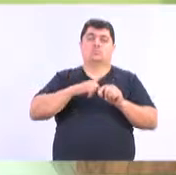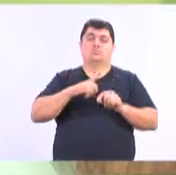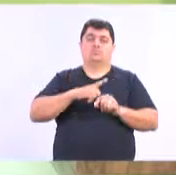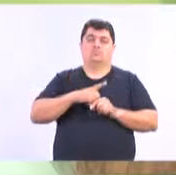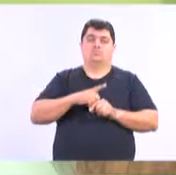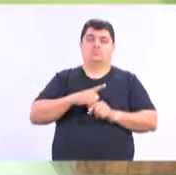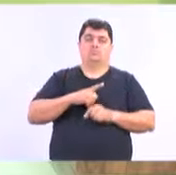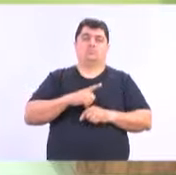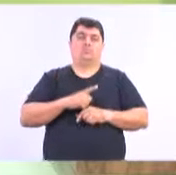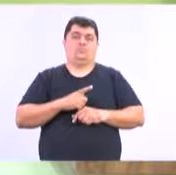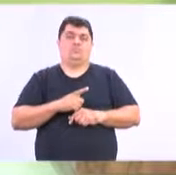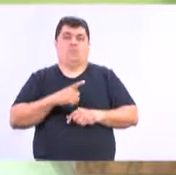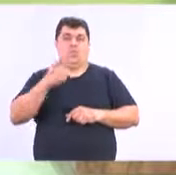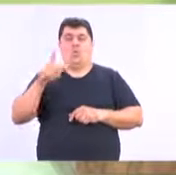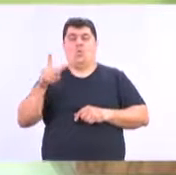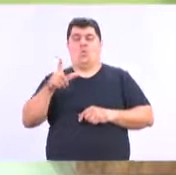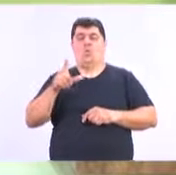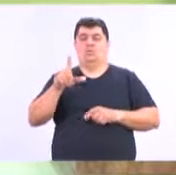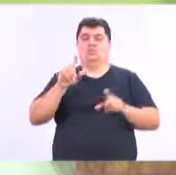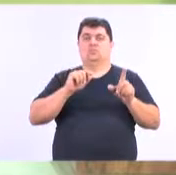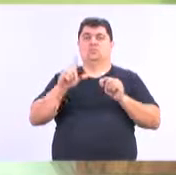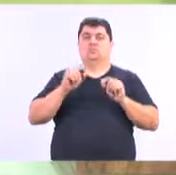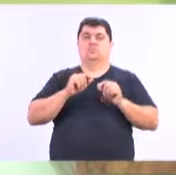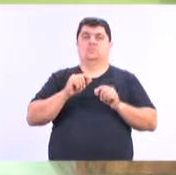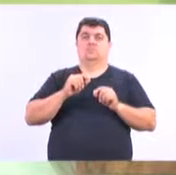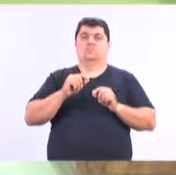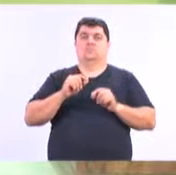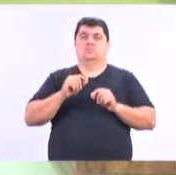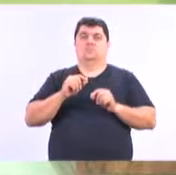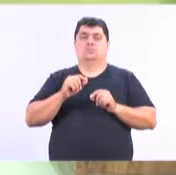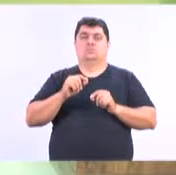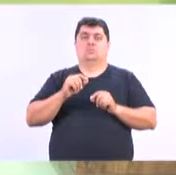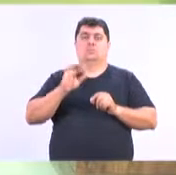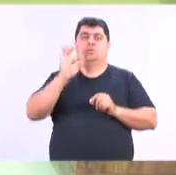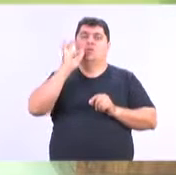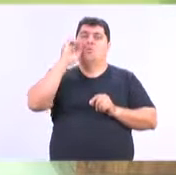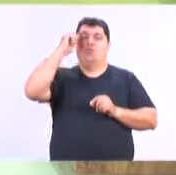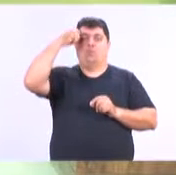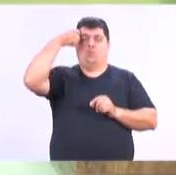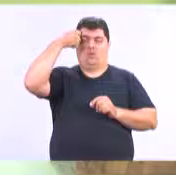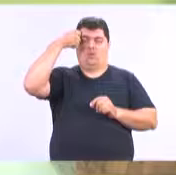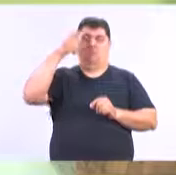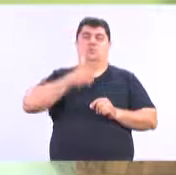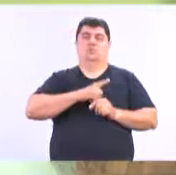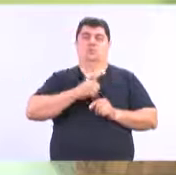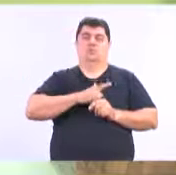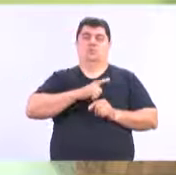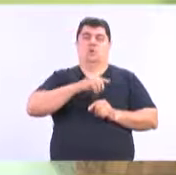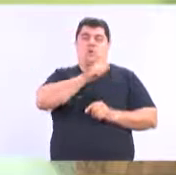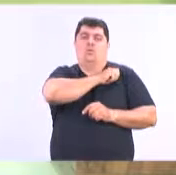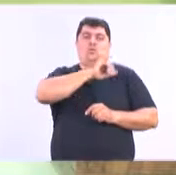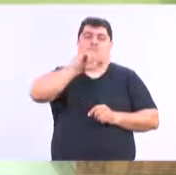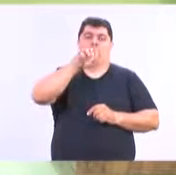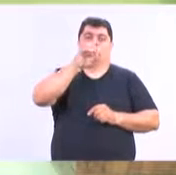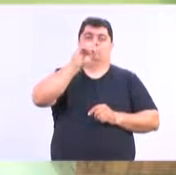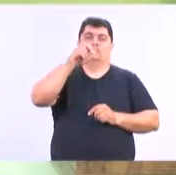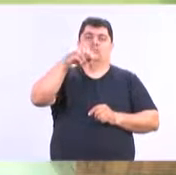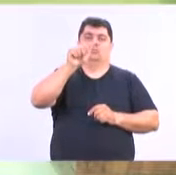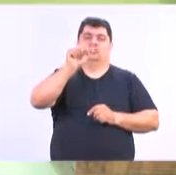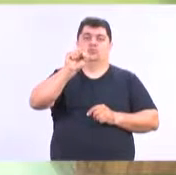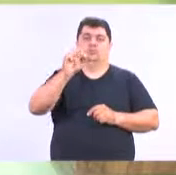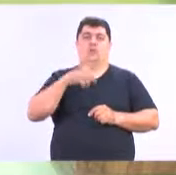também aqui outra definição aqui do Polo de Ouro Preto do Oeste. O aluno Jonas, ele diz: são